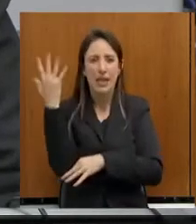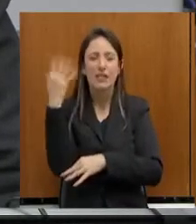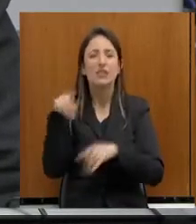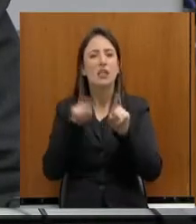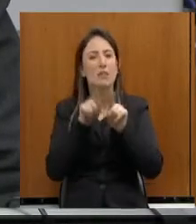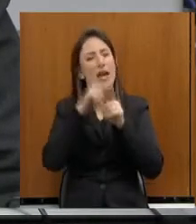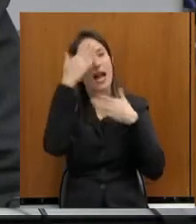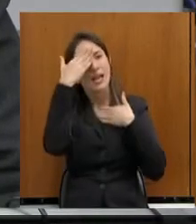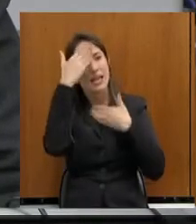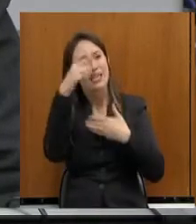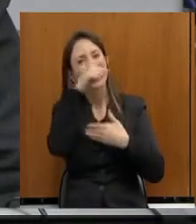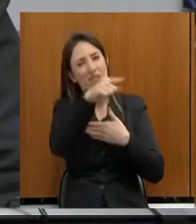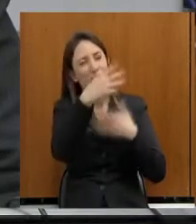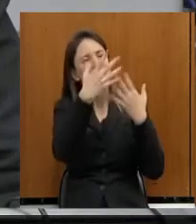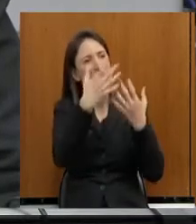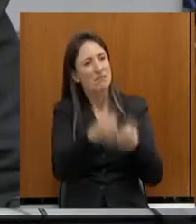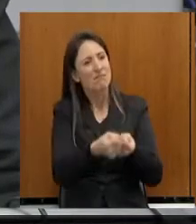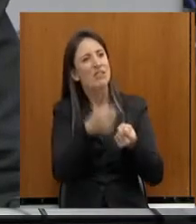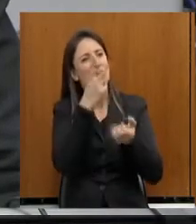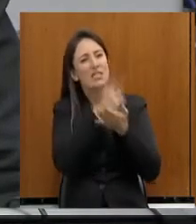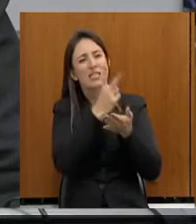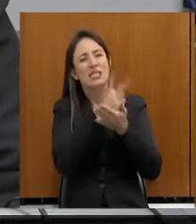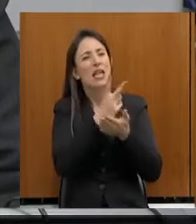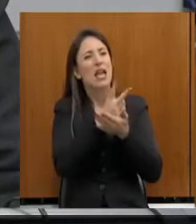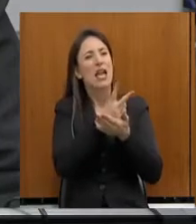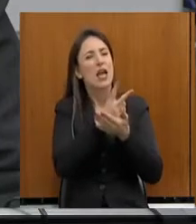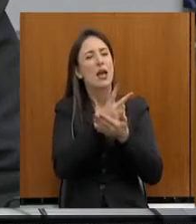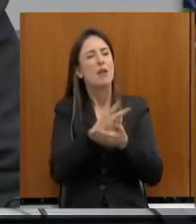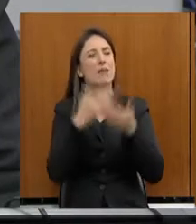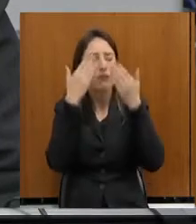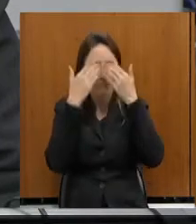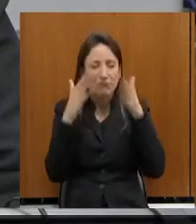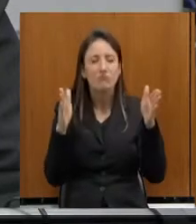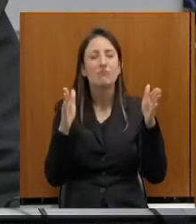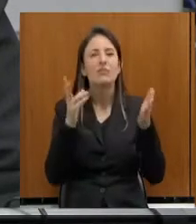de estar sempre é